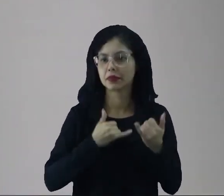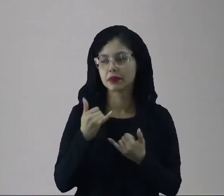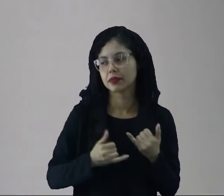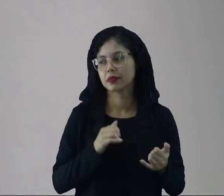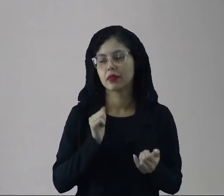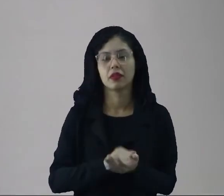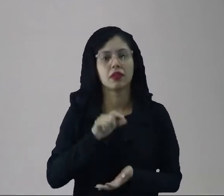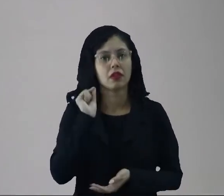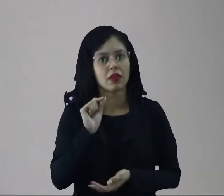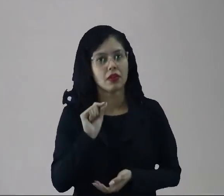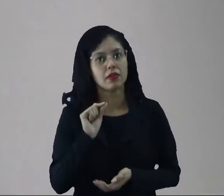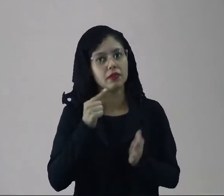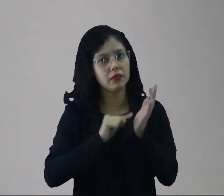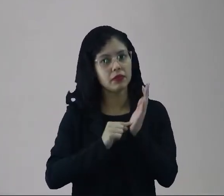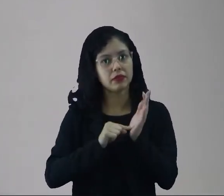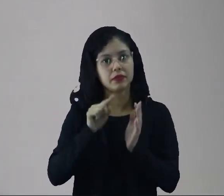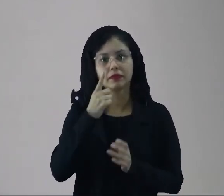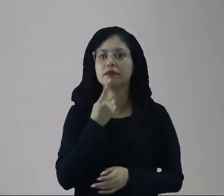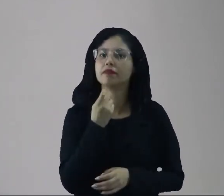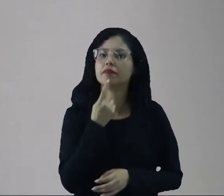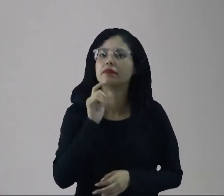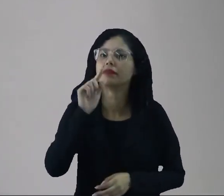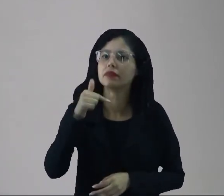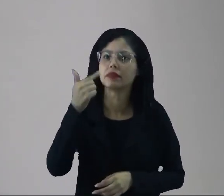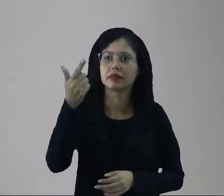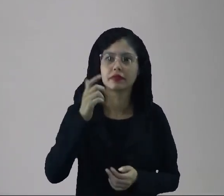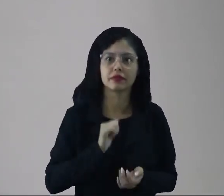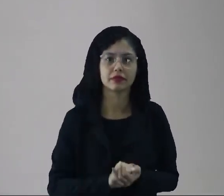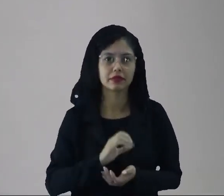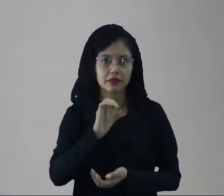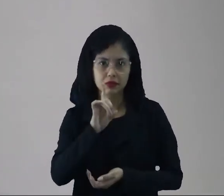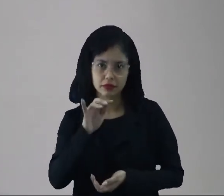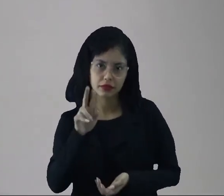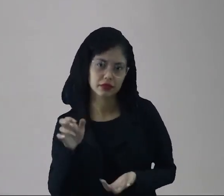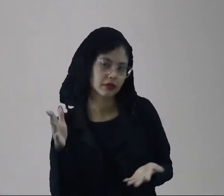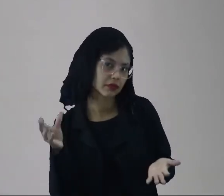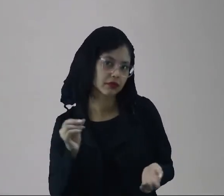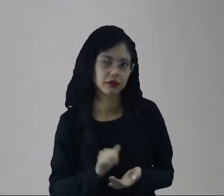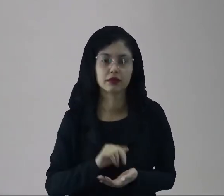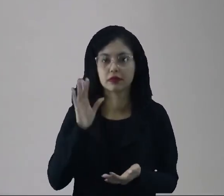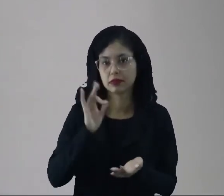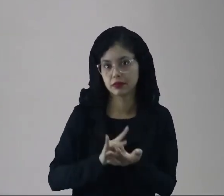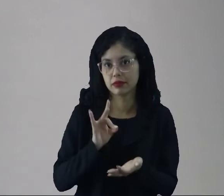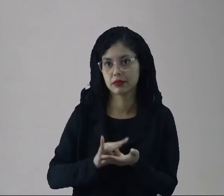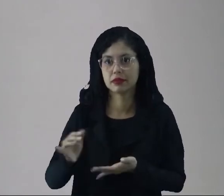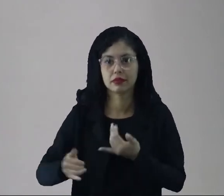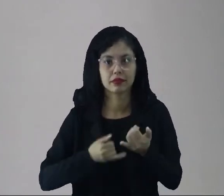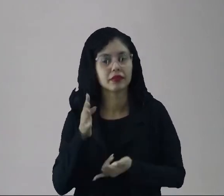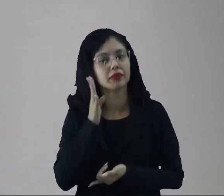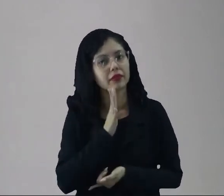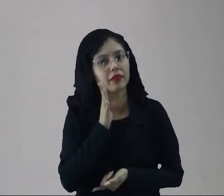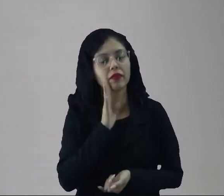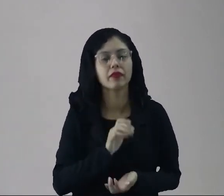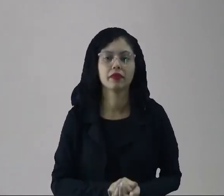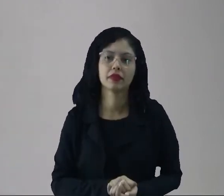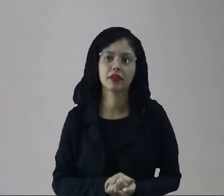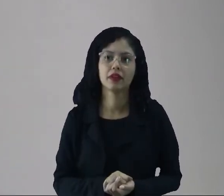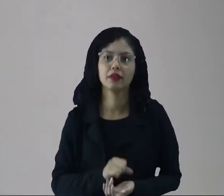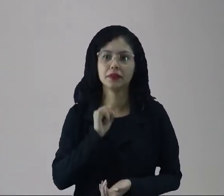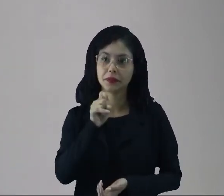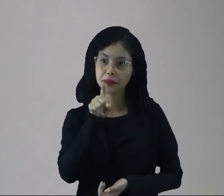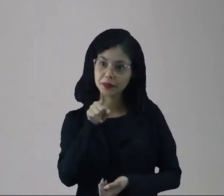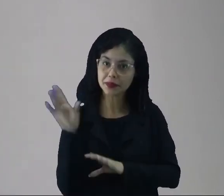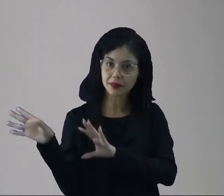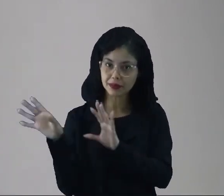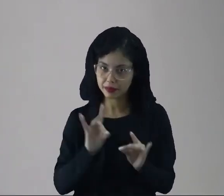brincadeiras. O que é um ponto vermelho lá no oceano? Na verdade é uma brincadeira interessante, mas se